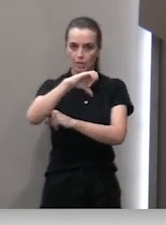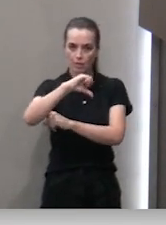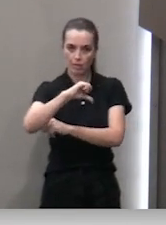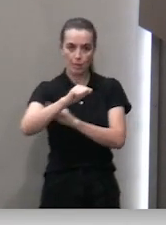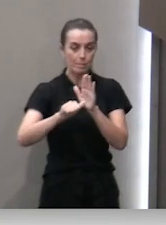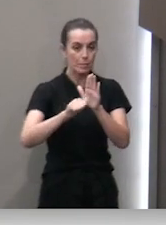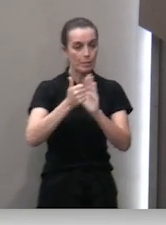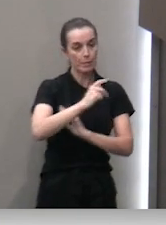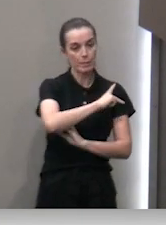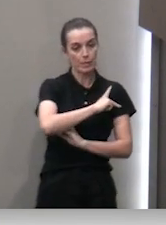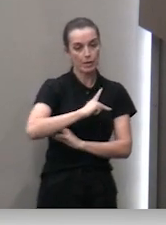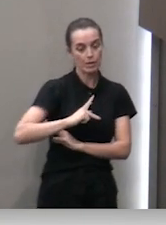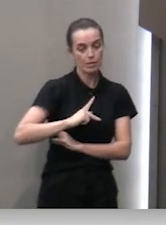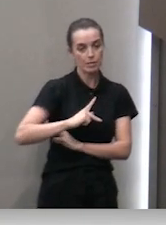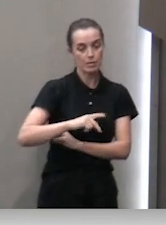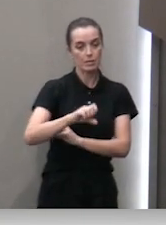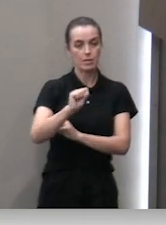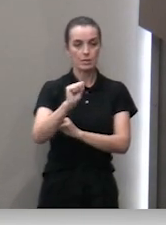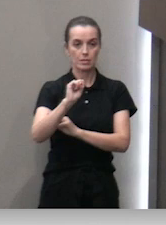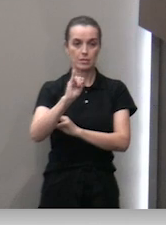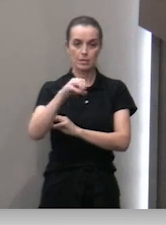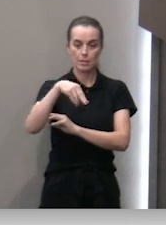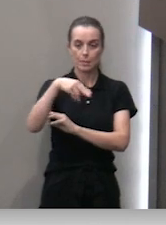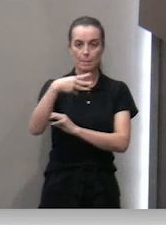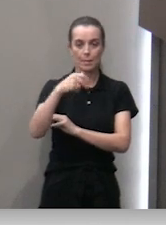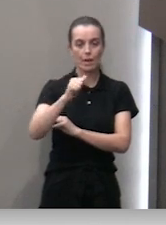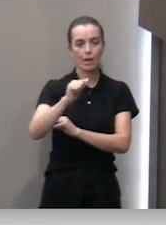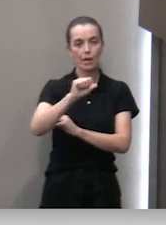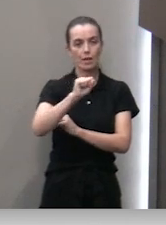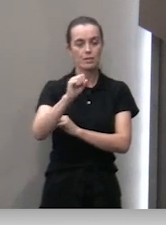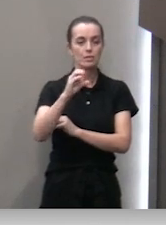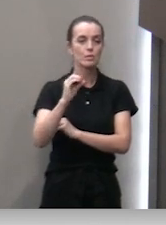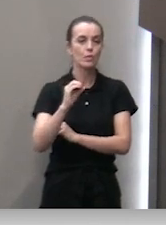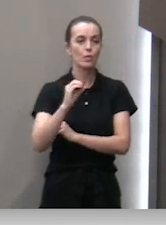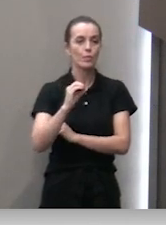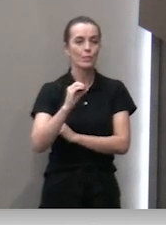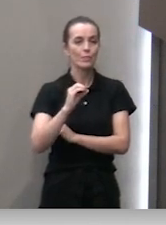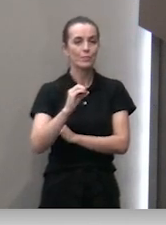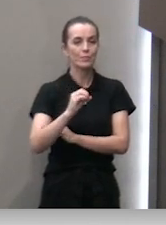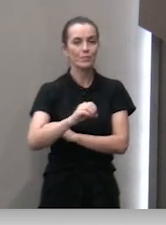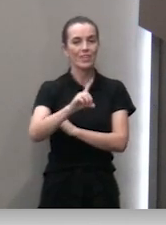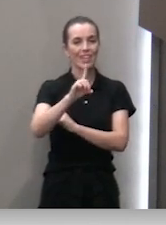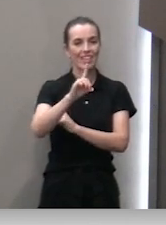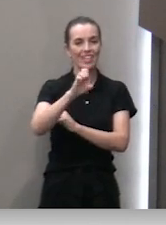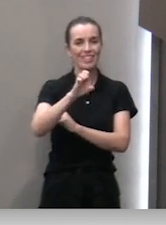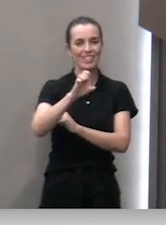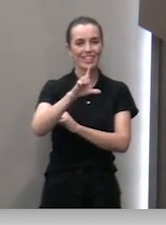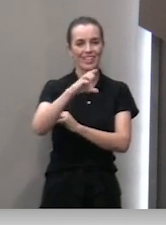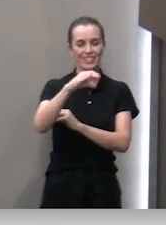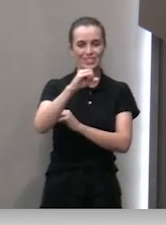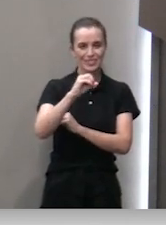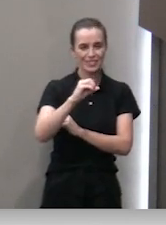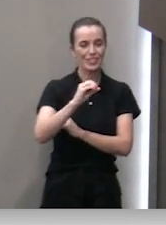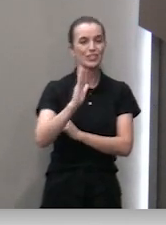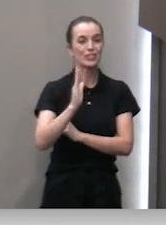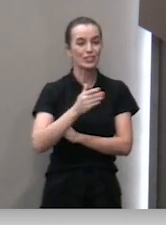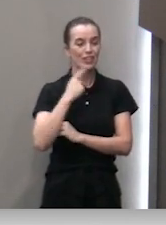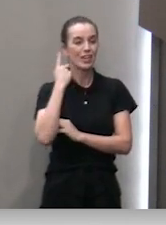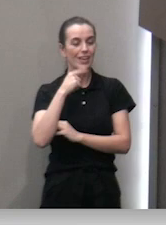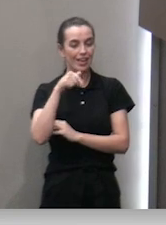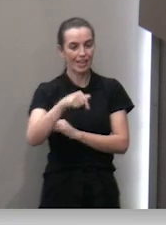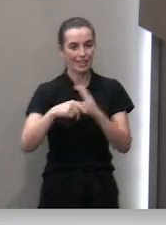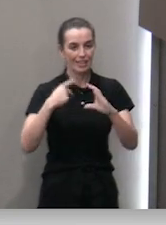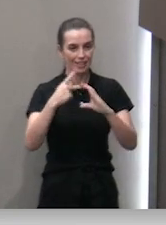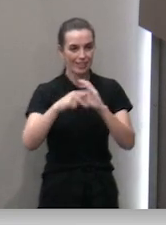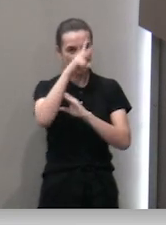primeiro presidente do Simpasso. O nosso querido Dess, que hoje se faz presente, já foi vereador desta casa, né?